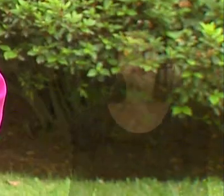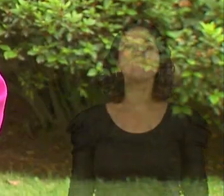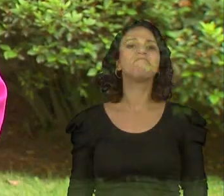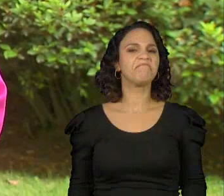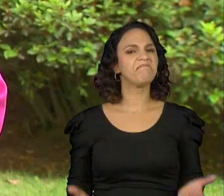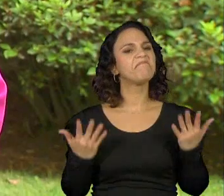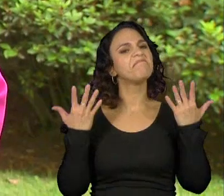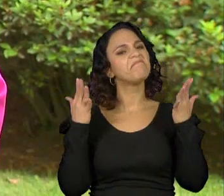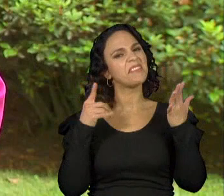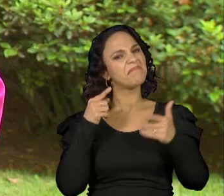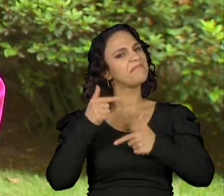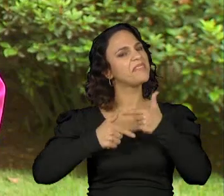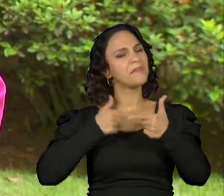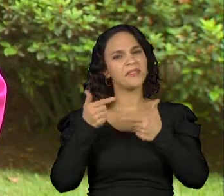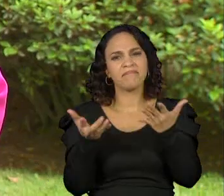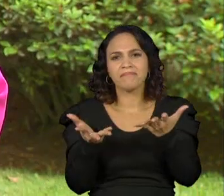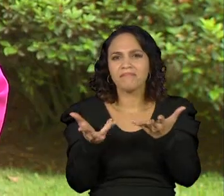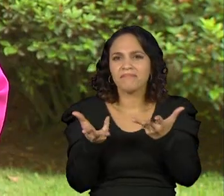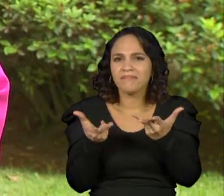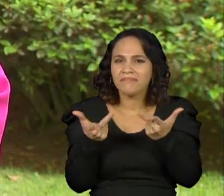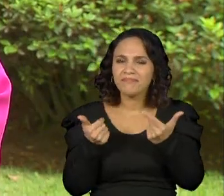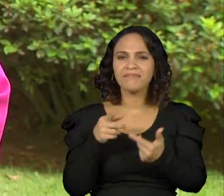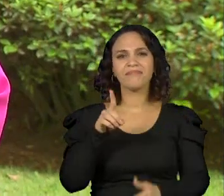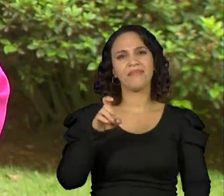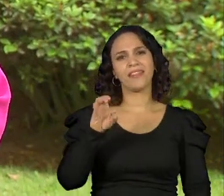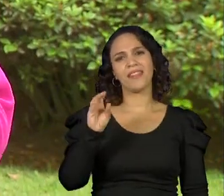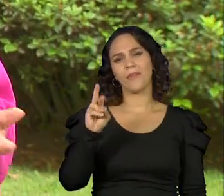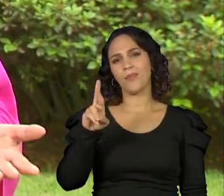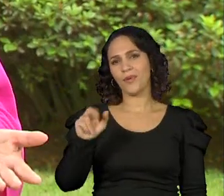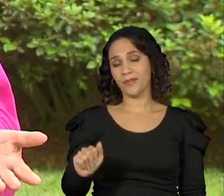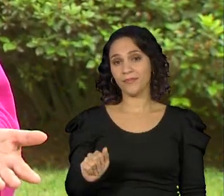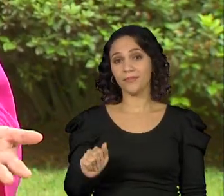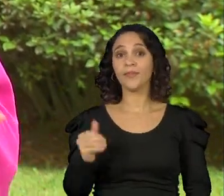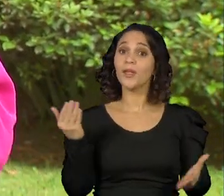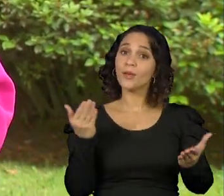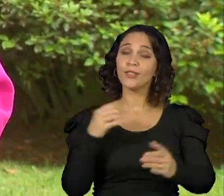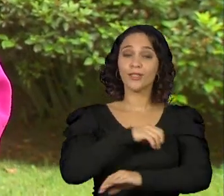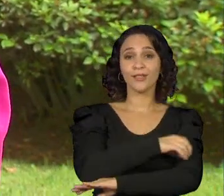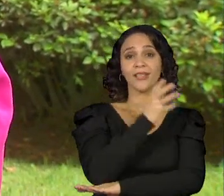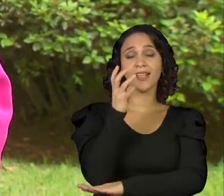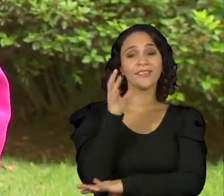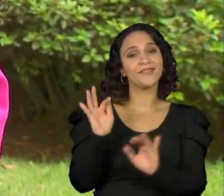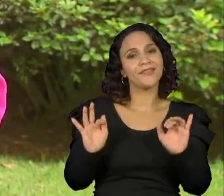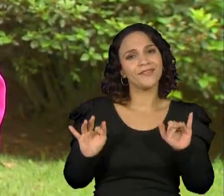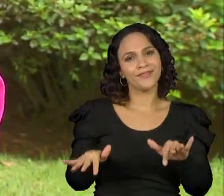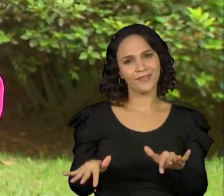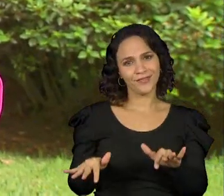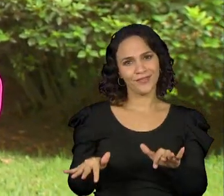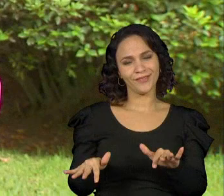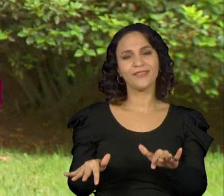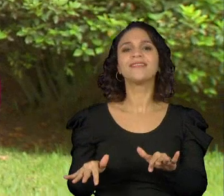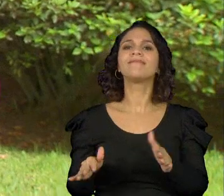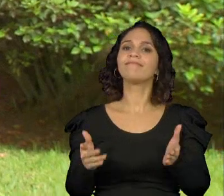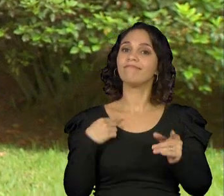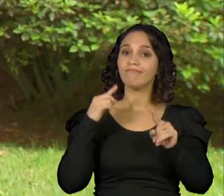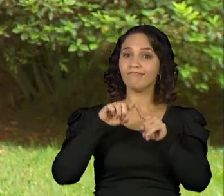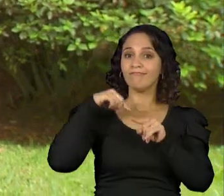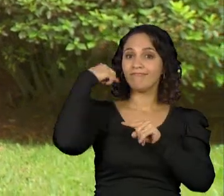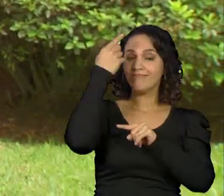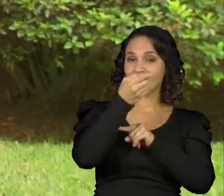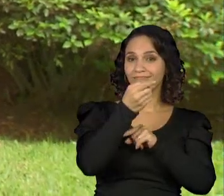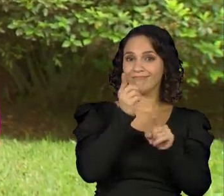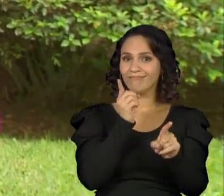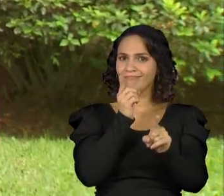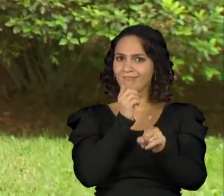Parabéns pelo belo trabalho humanitário, Débora Noal. E o Repórter Eco de hoje fica por aqui. A gente se encontra no próximo programa